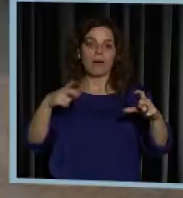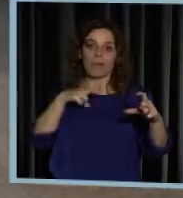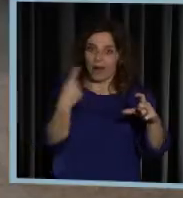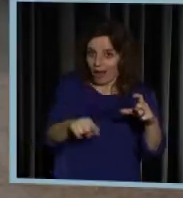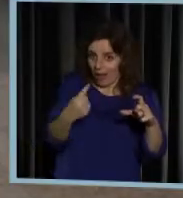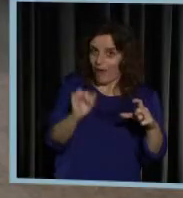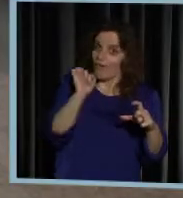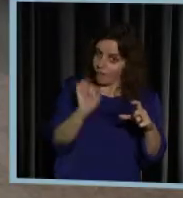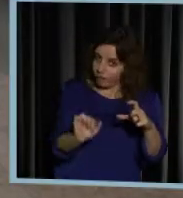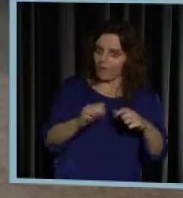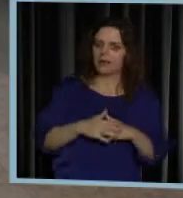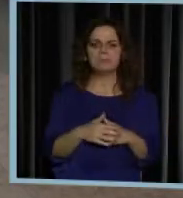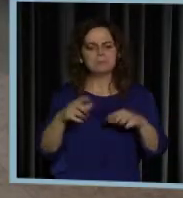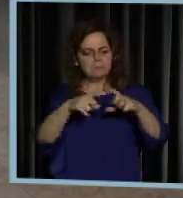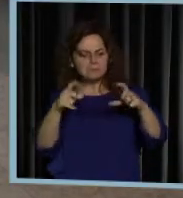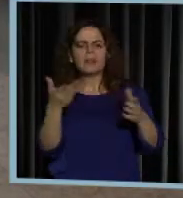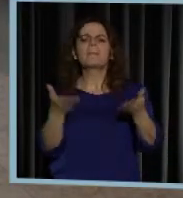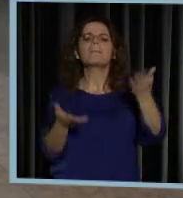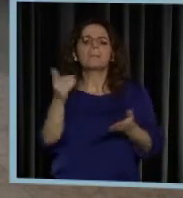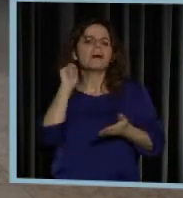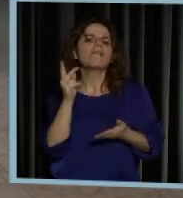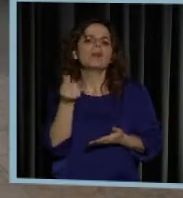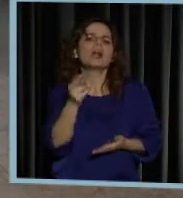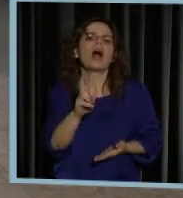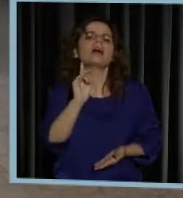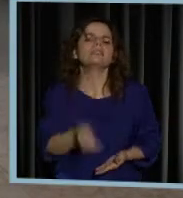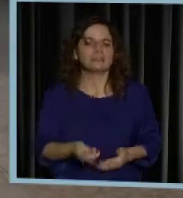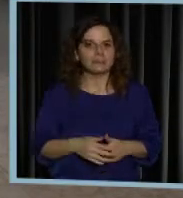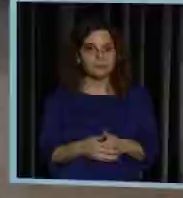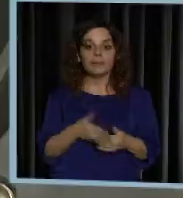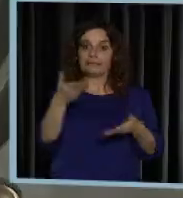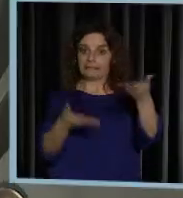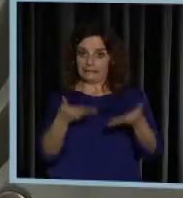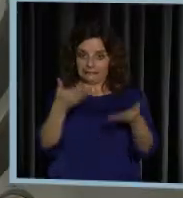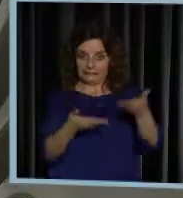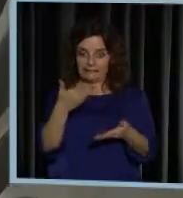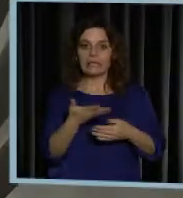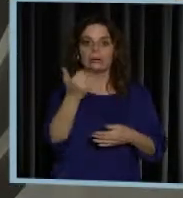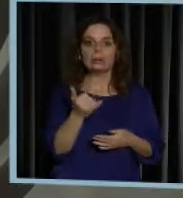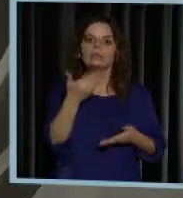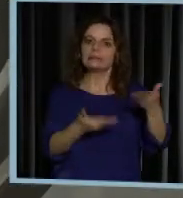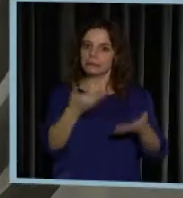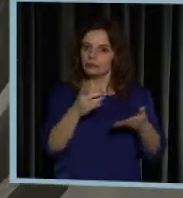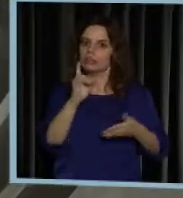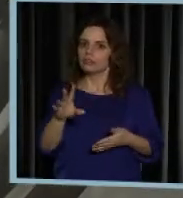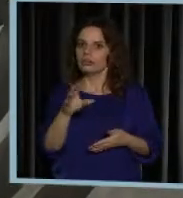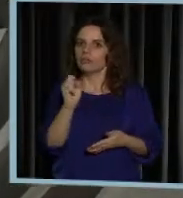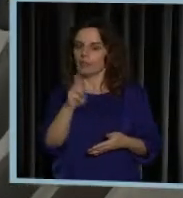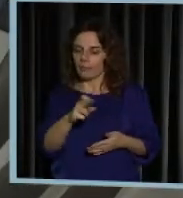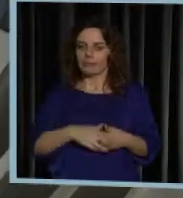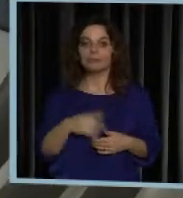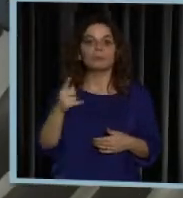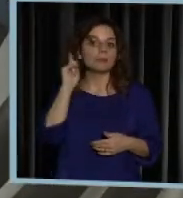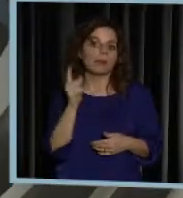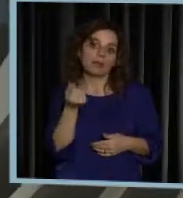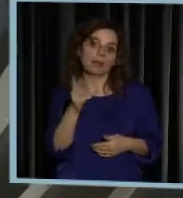possuía. Esta barra de ouro, quanto pesa e quanto vale? Ela pesa cerca de 12,6 kg e